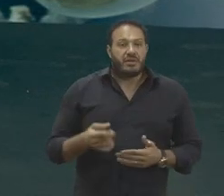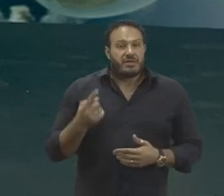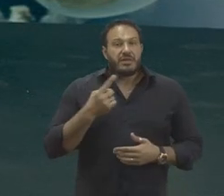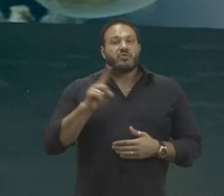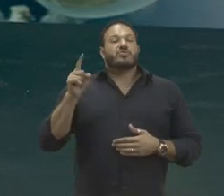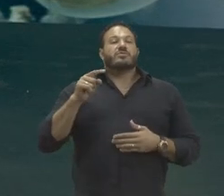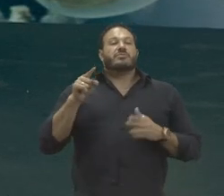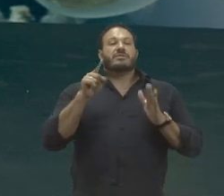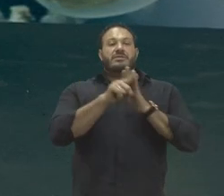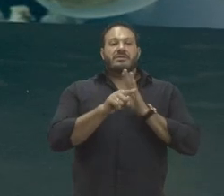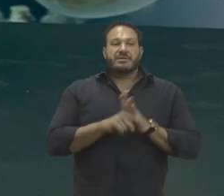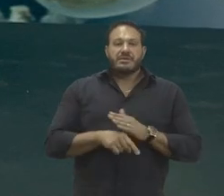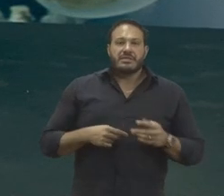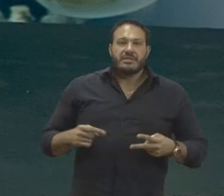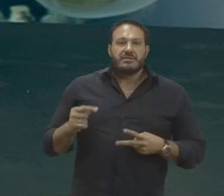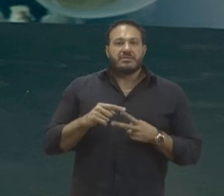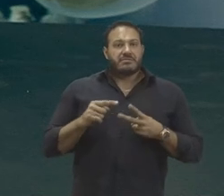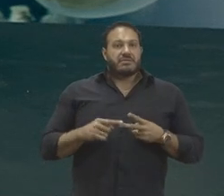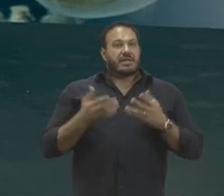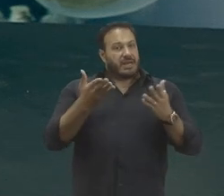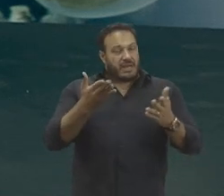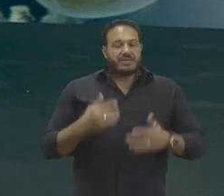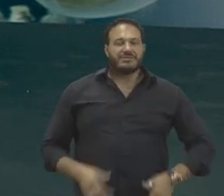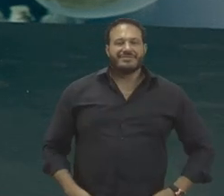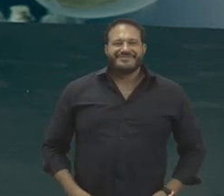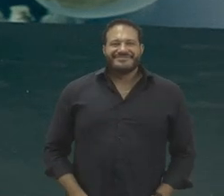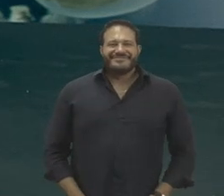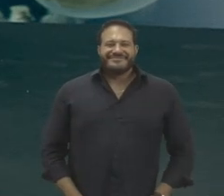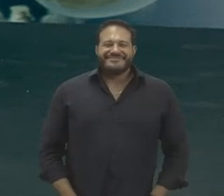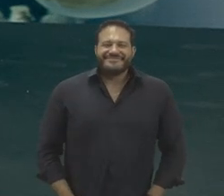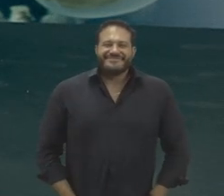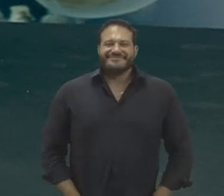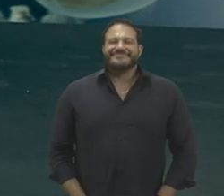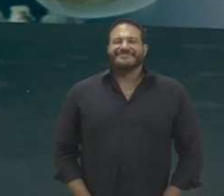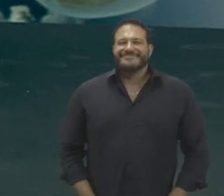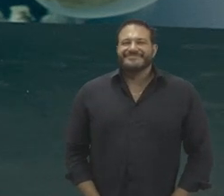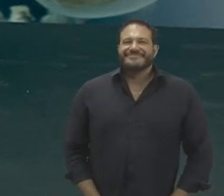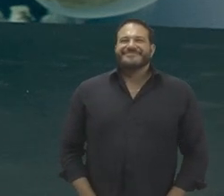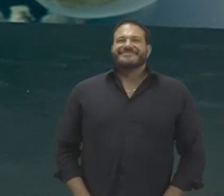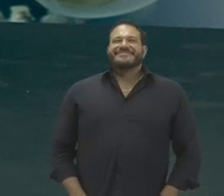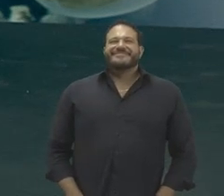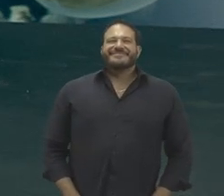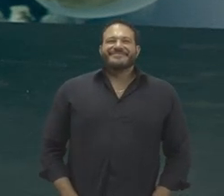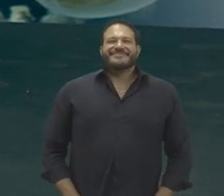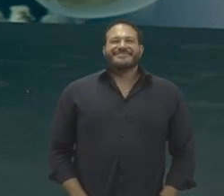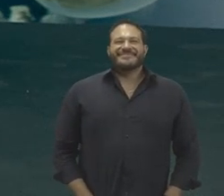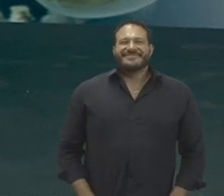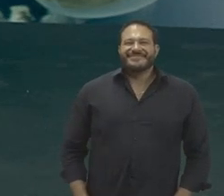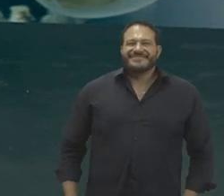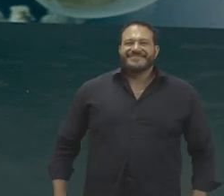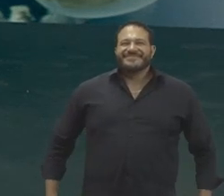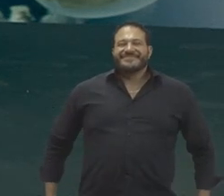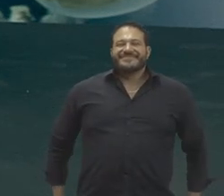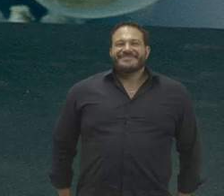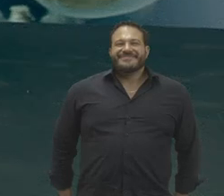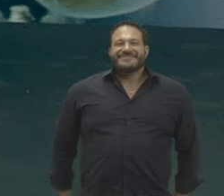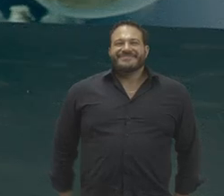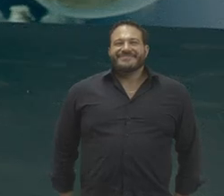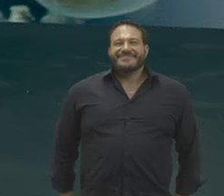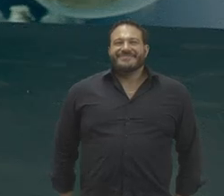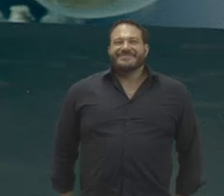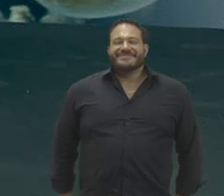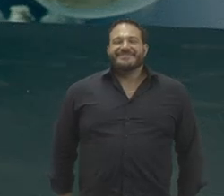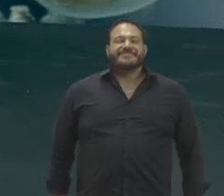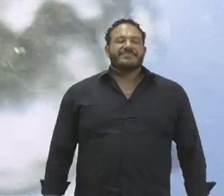questões que já vai dar o nosso tempo vamos lá fácil h passa né Fácil fácil